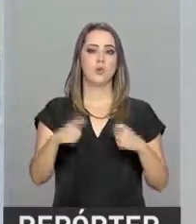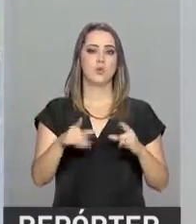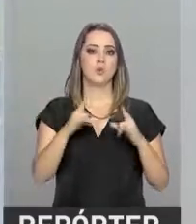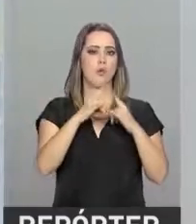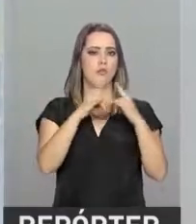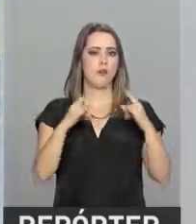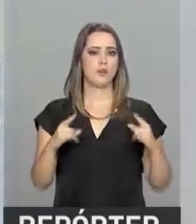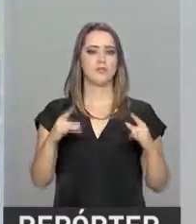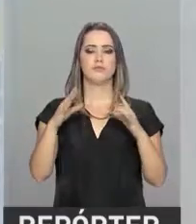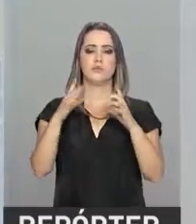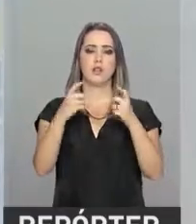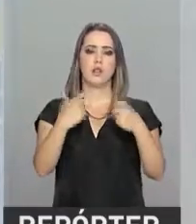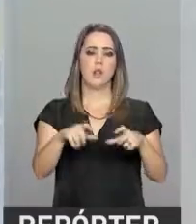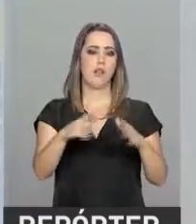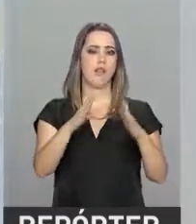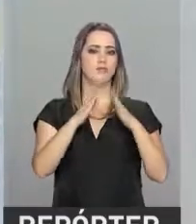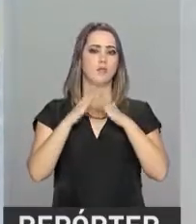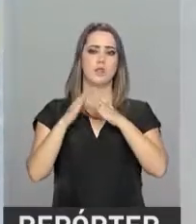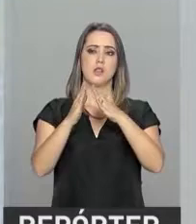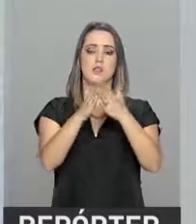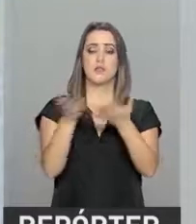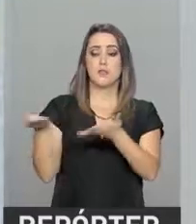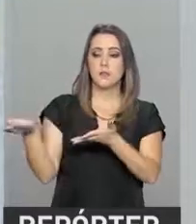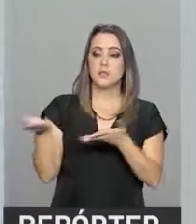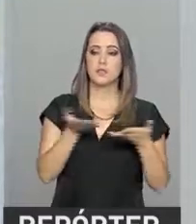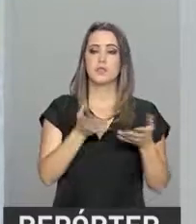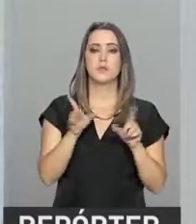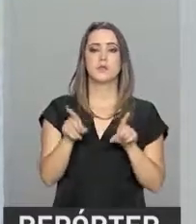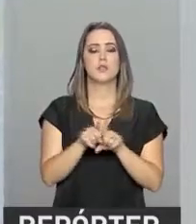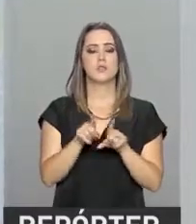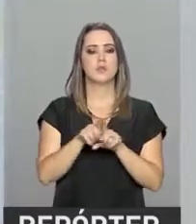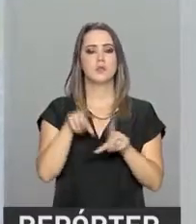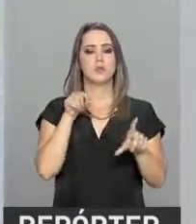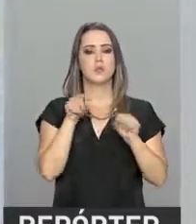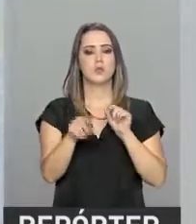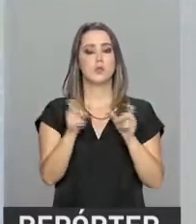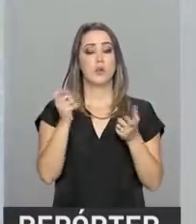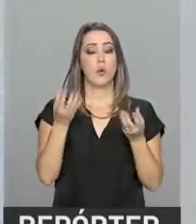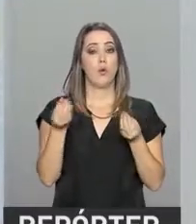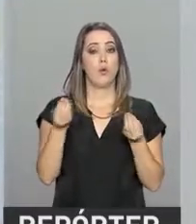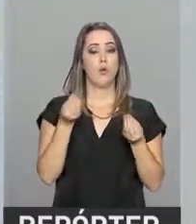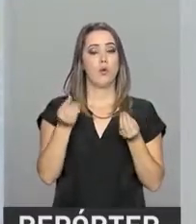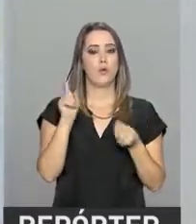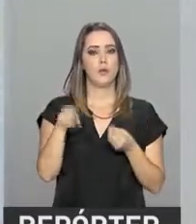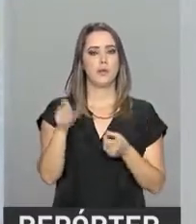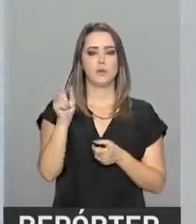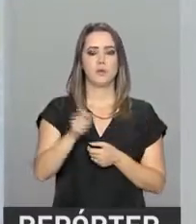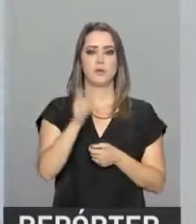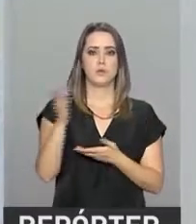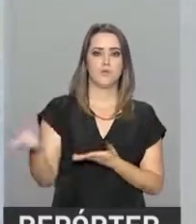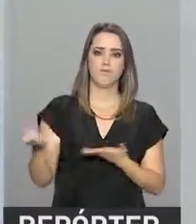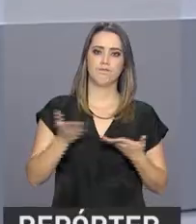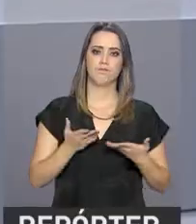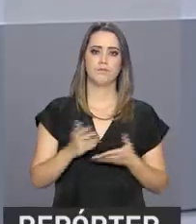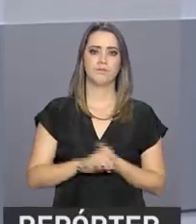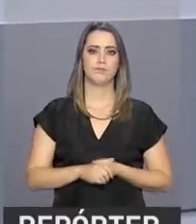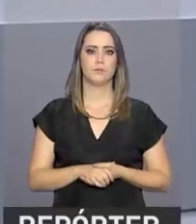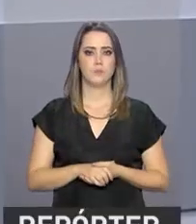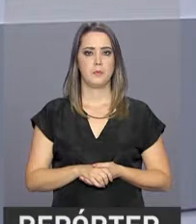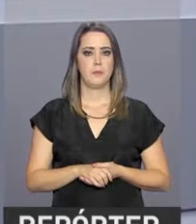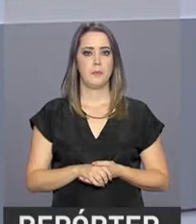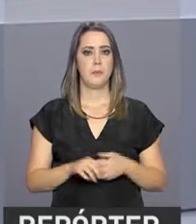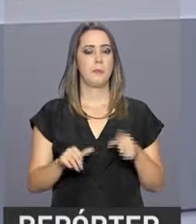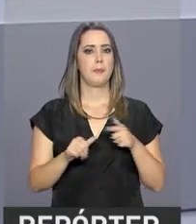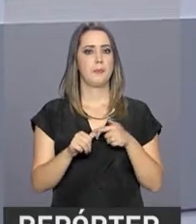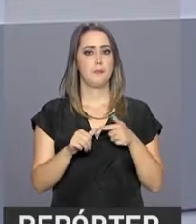do município dos estados como da sociedade civil define o perfil das pessoas que serão acolhidas a